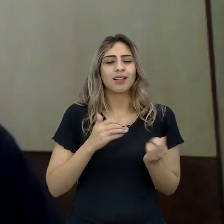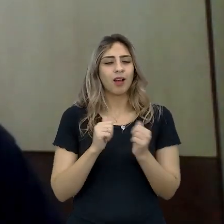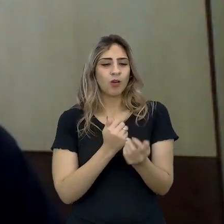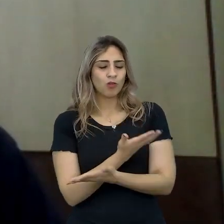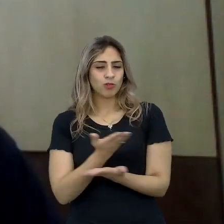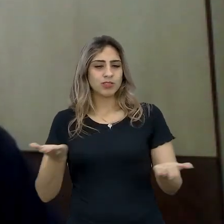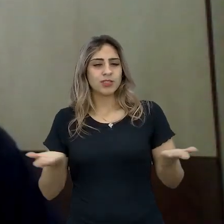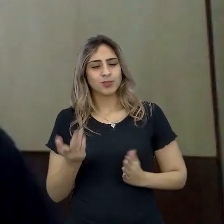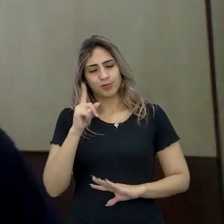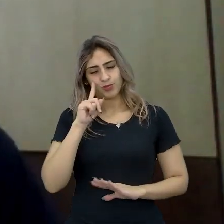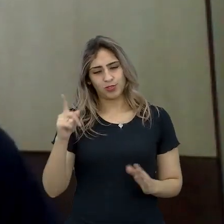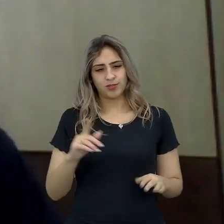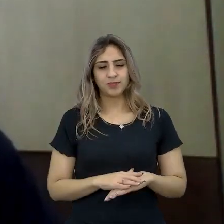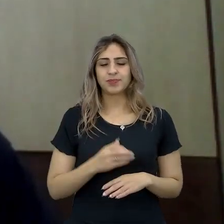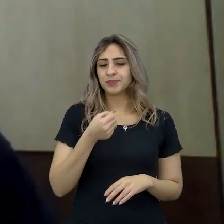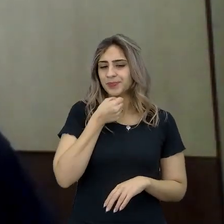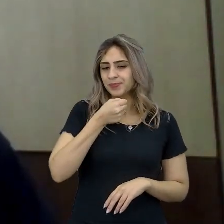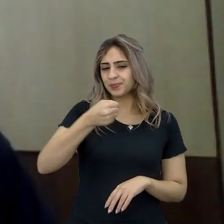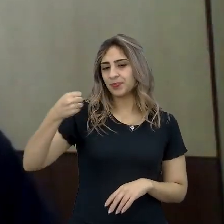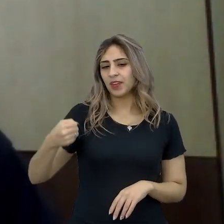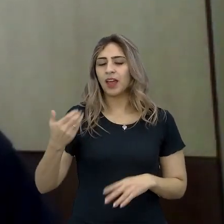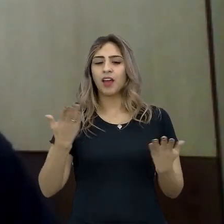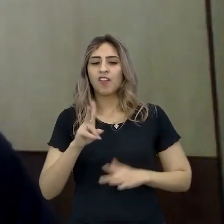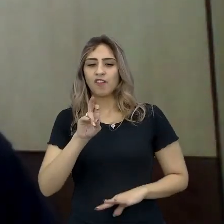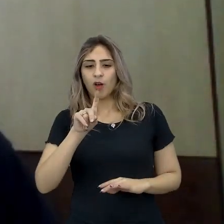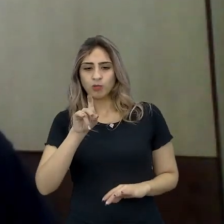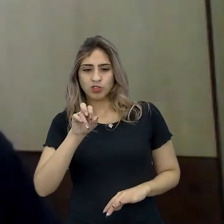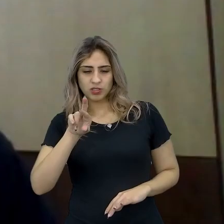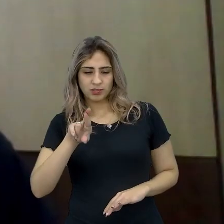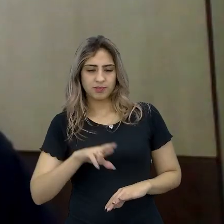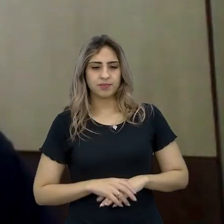vocês esse dia de hoje. Passo a palavra para você, Valdir.